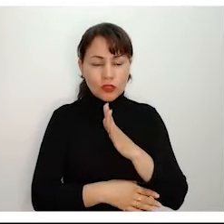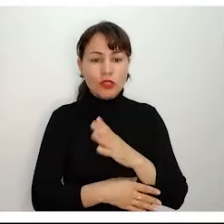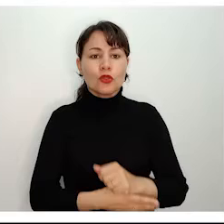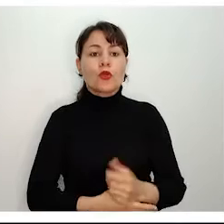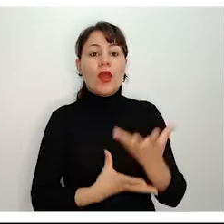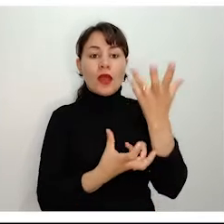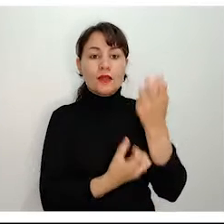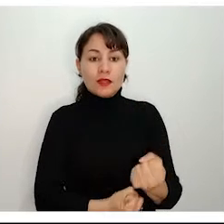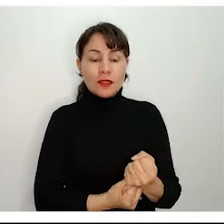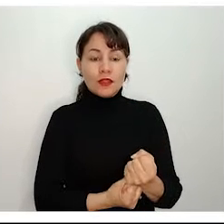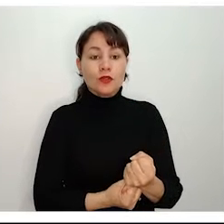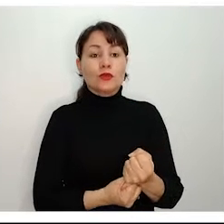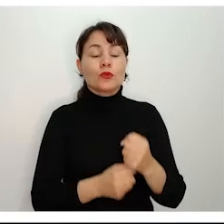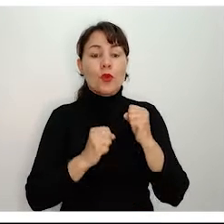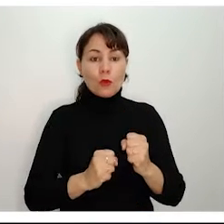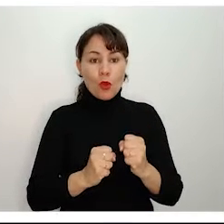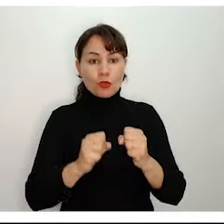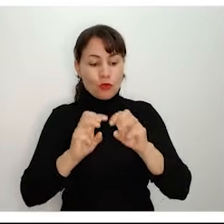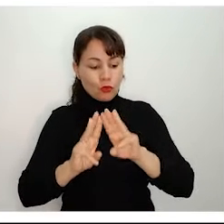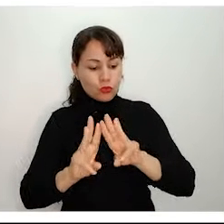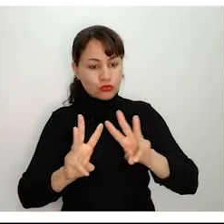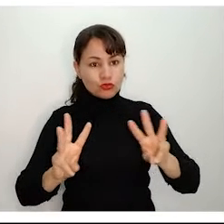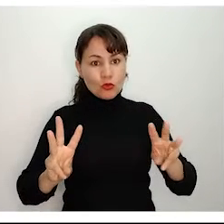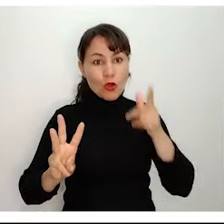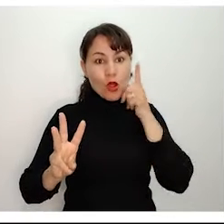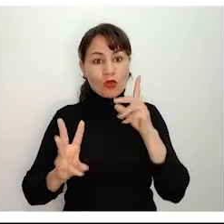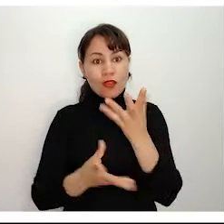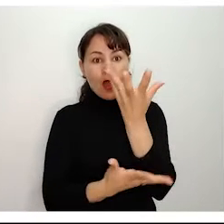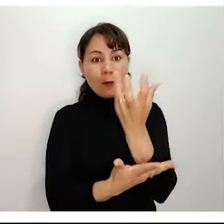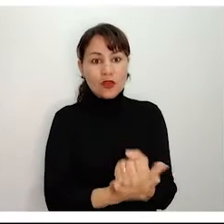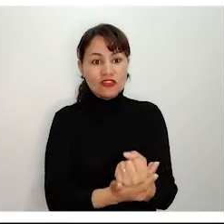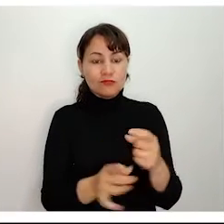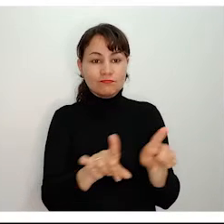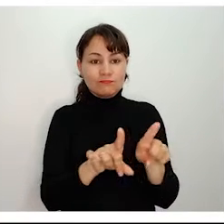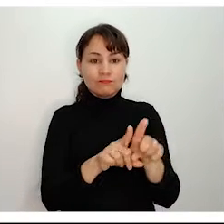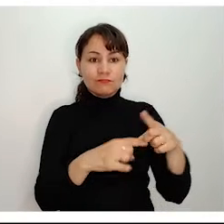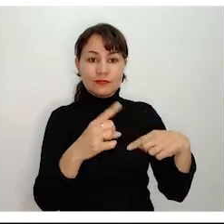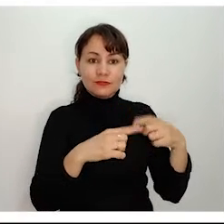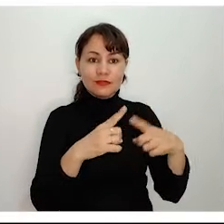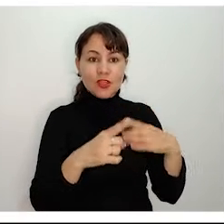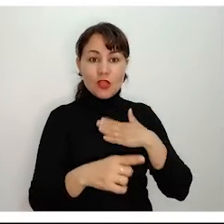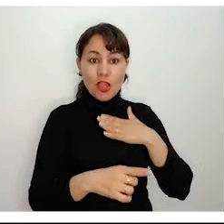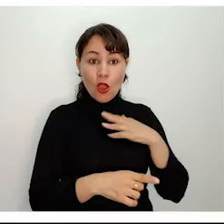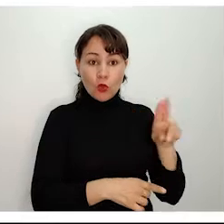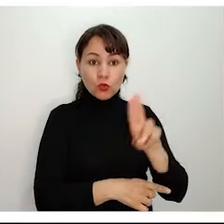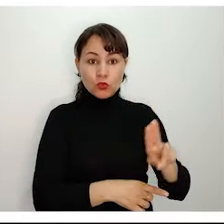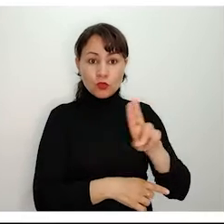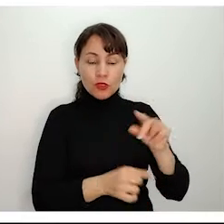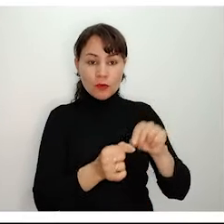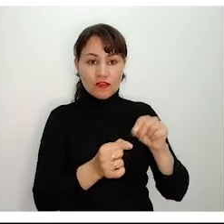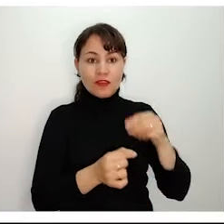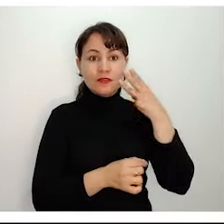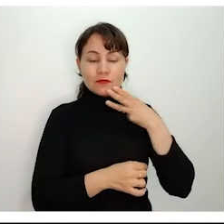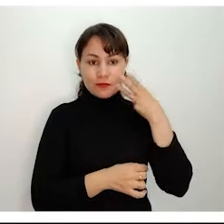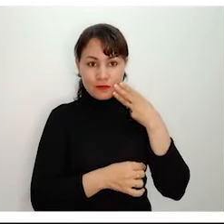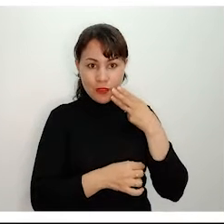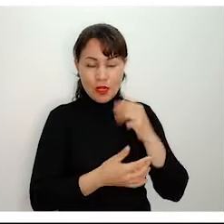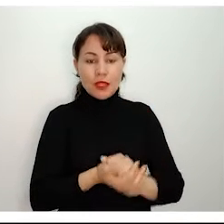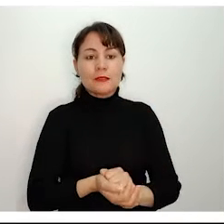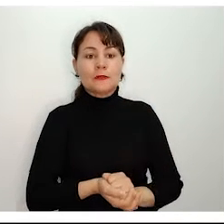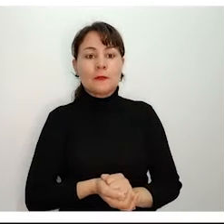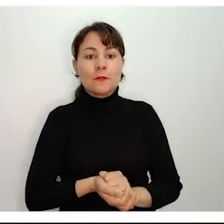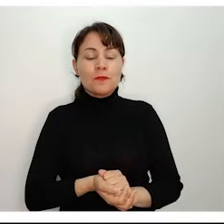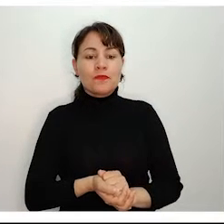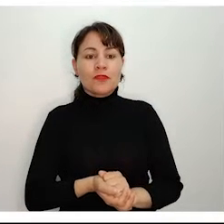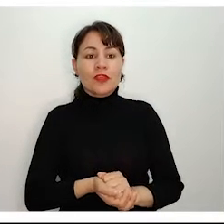é gratuito, é permitido, eu deixo o link para que vocês possam baixar também os mesmos materiais que eu utilizei para fazer